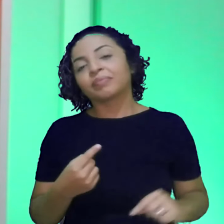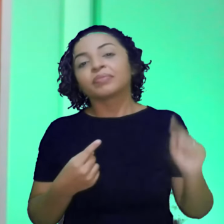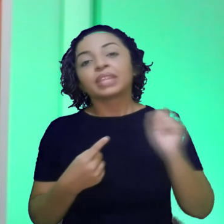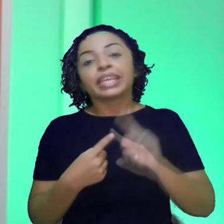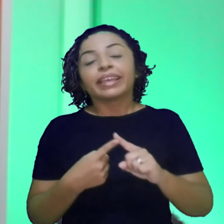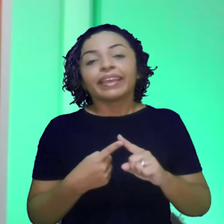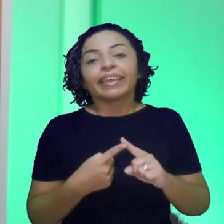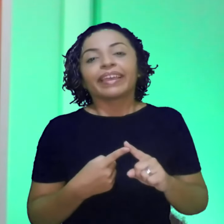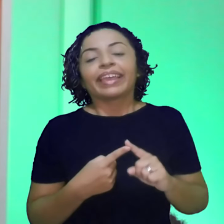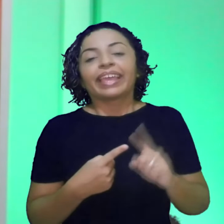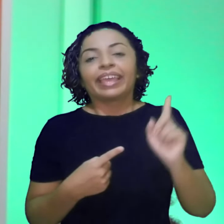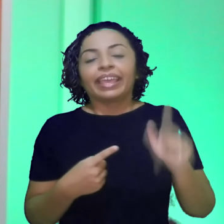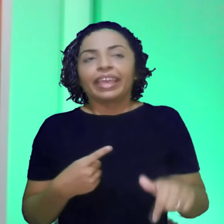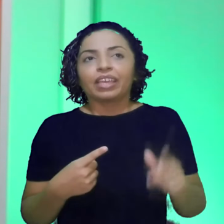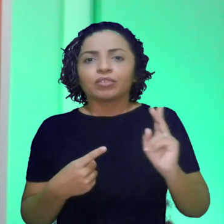de